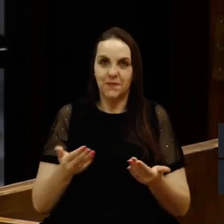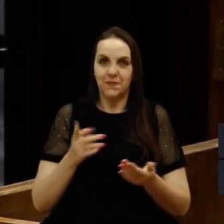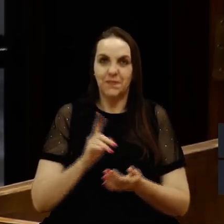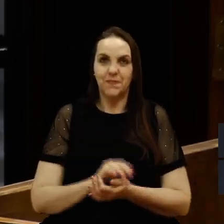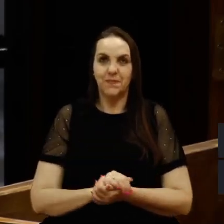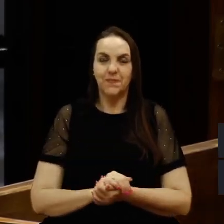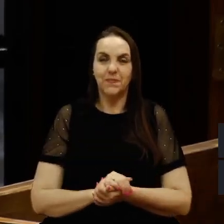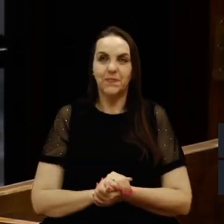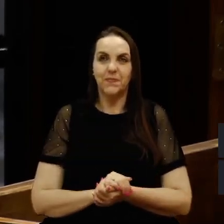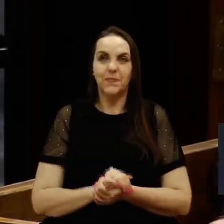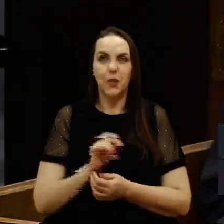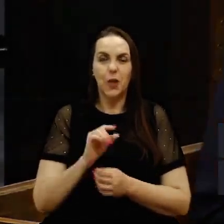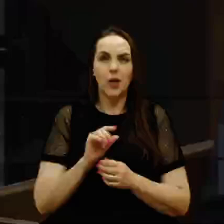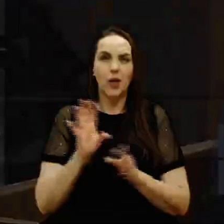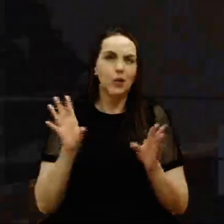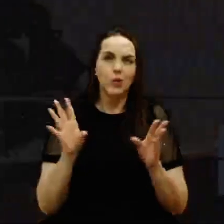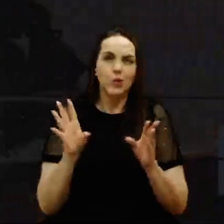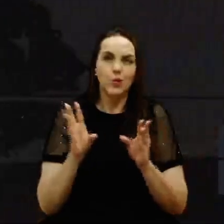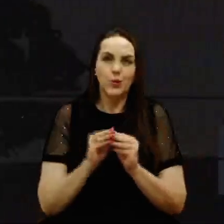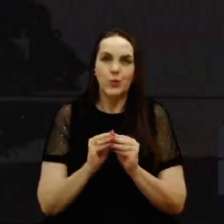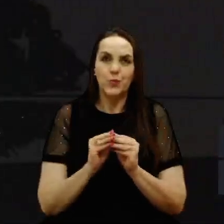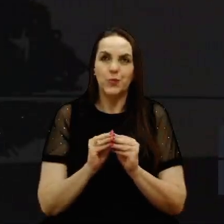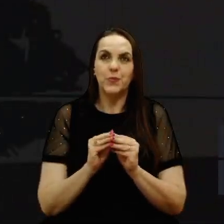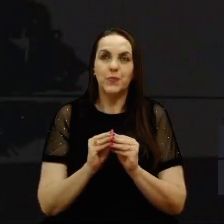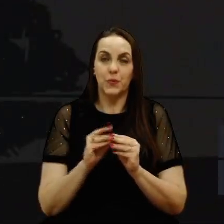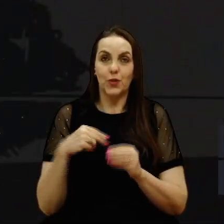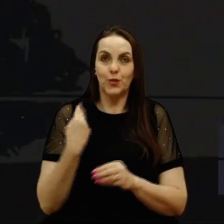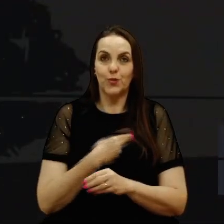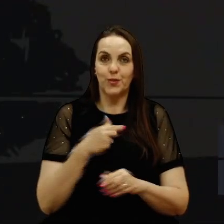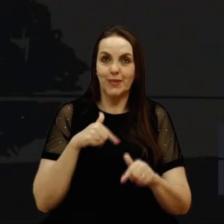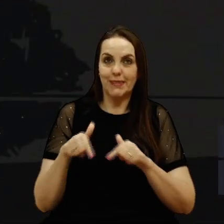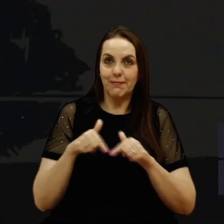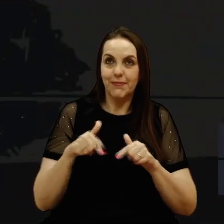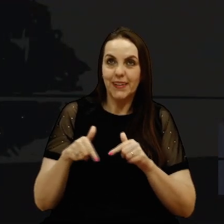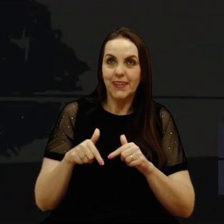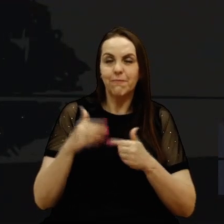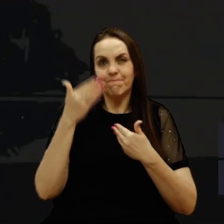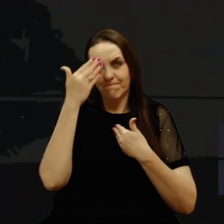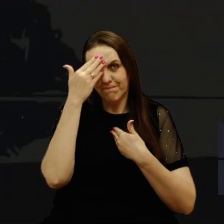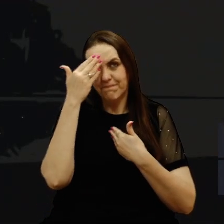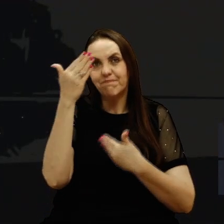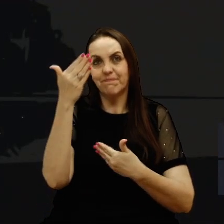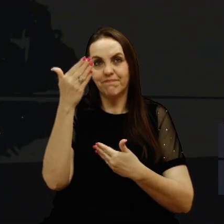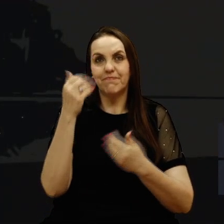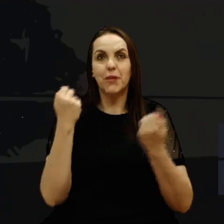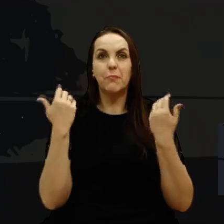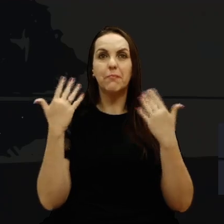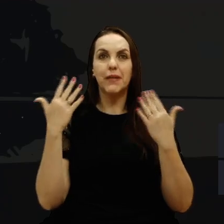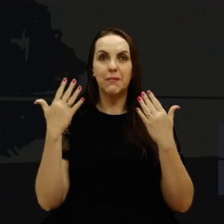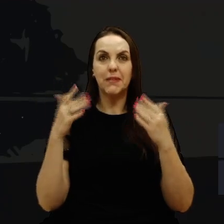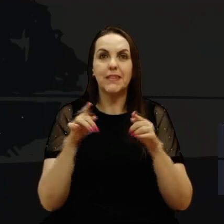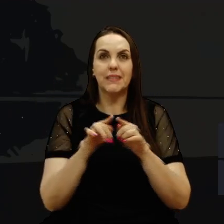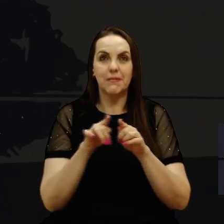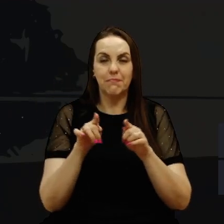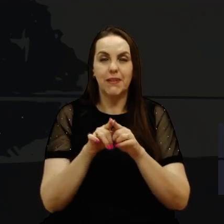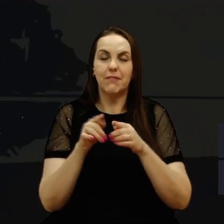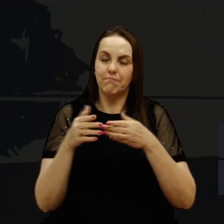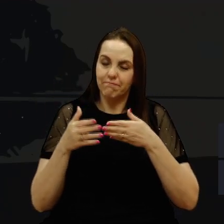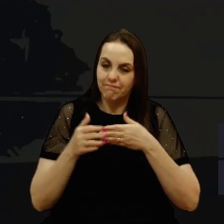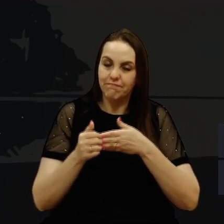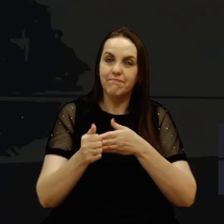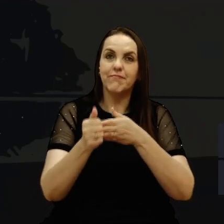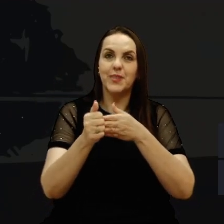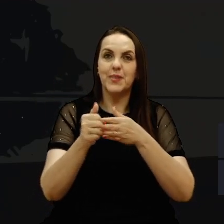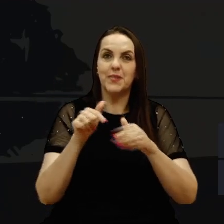aqui tem um pouco, um resumo do nosso trabalho. Quero agradecer e dar os parabéns pela condução do trabalho